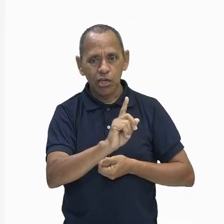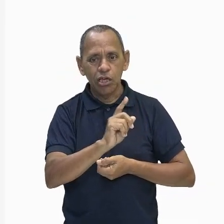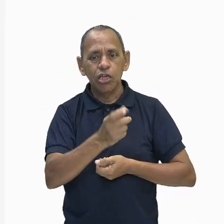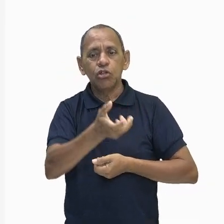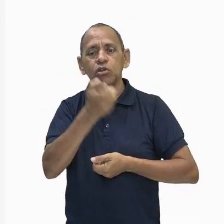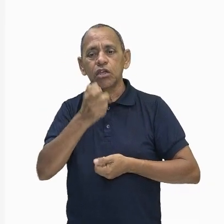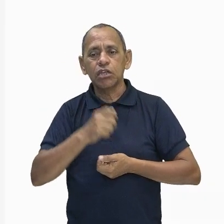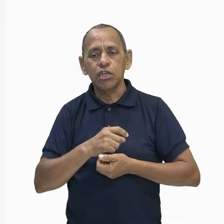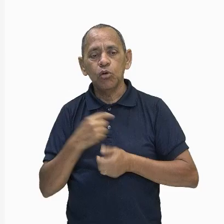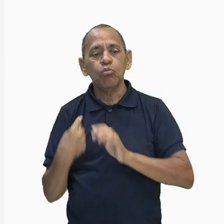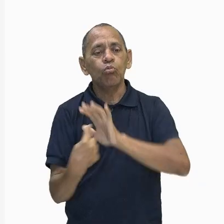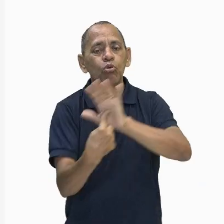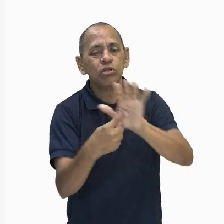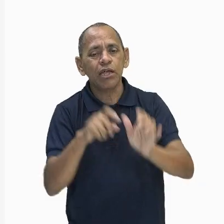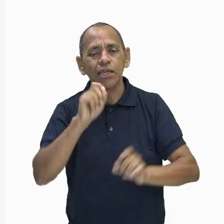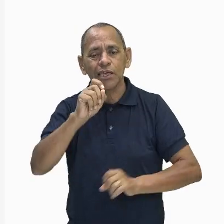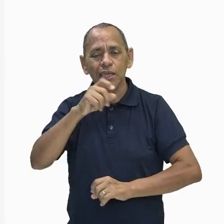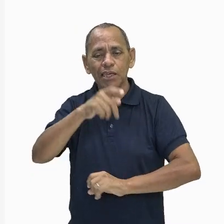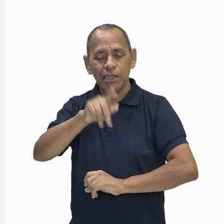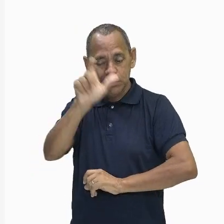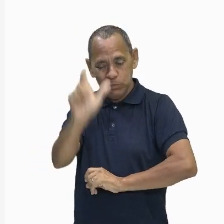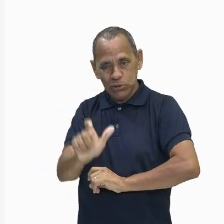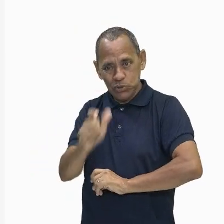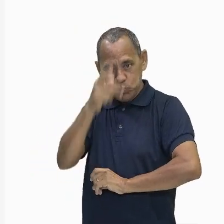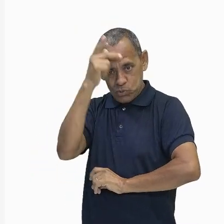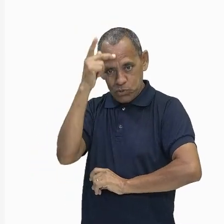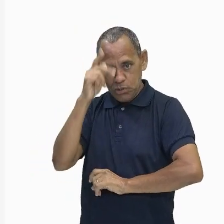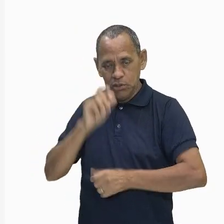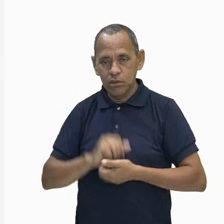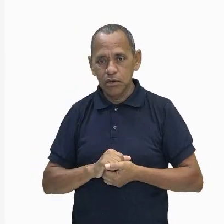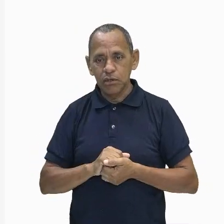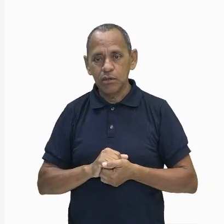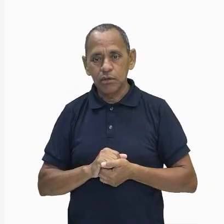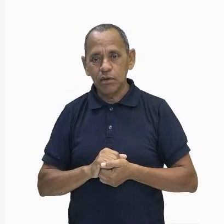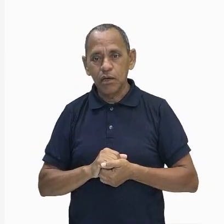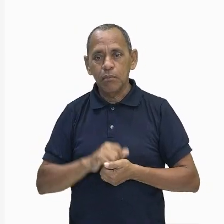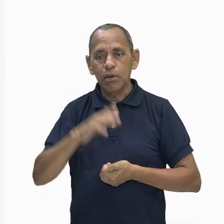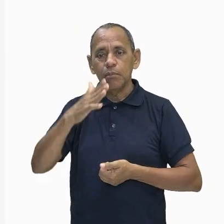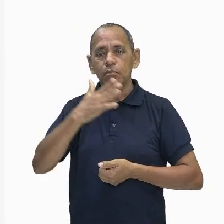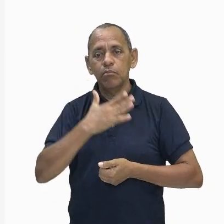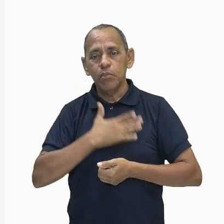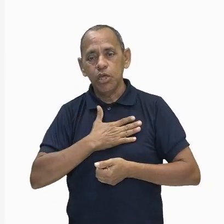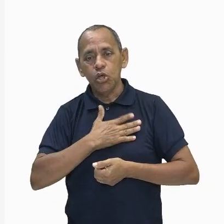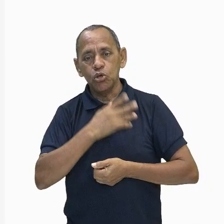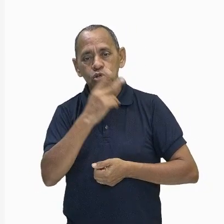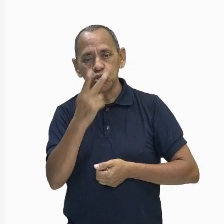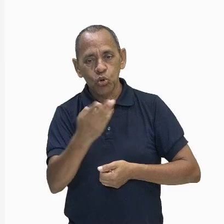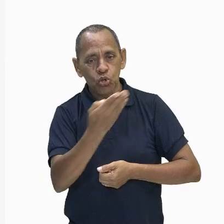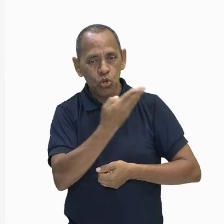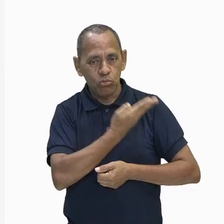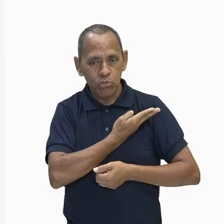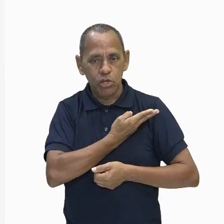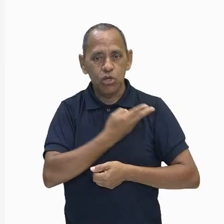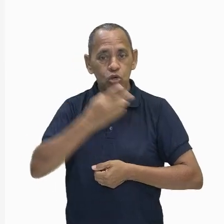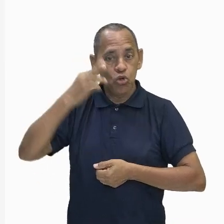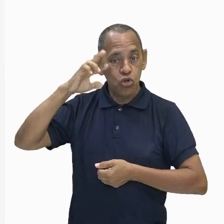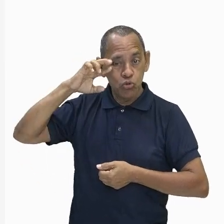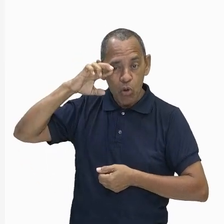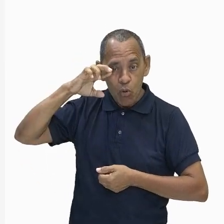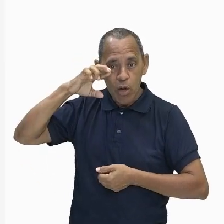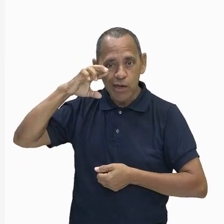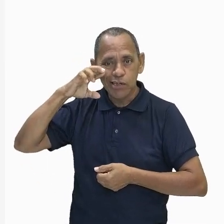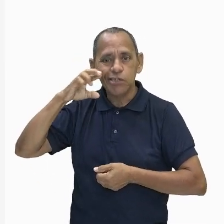certo? Quem é essa pessoa especificamente. Mas quando eu digo, os meus 2 amigos de Maués chegaram, esse